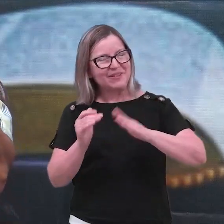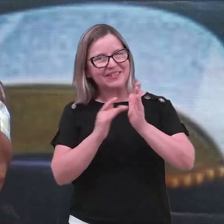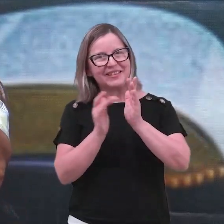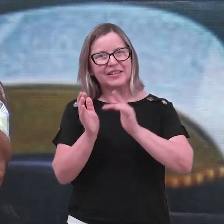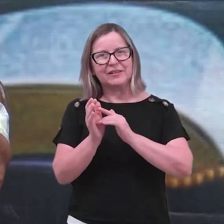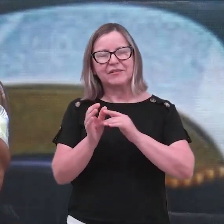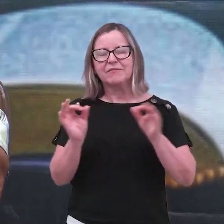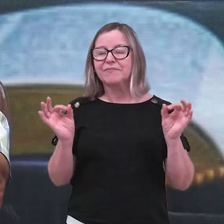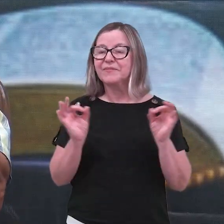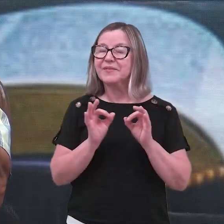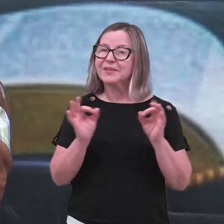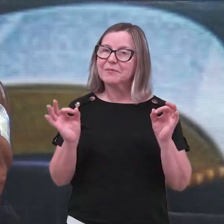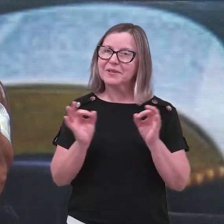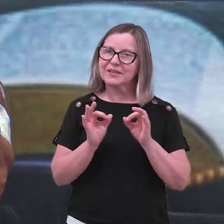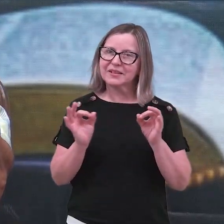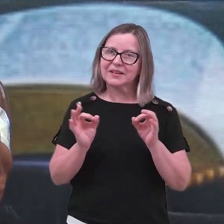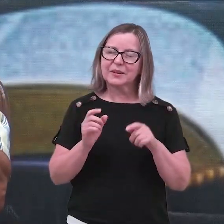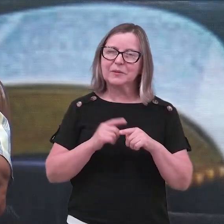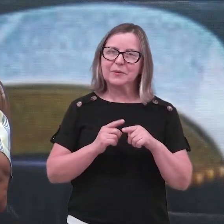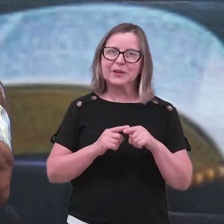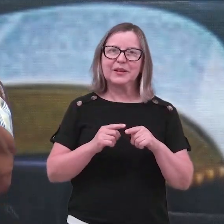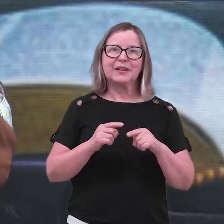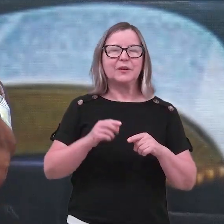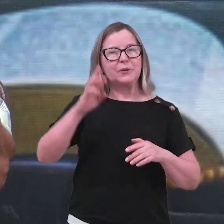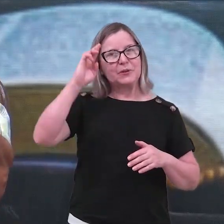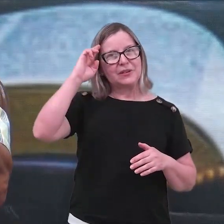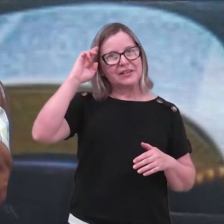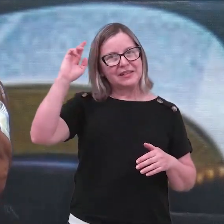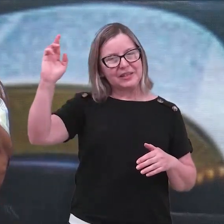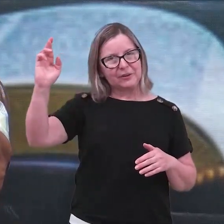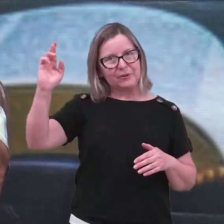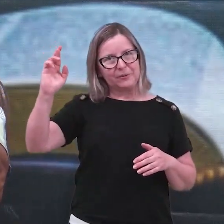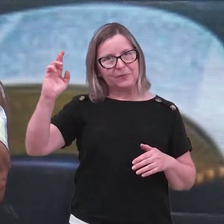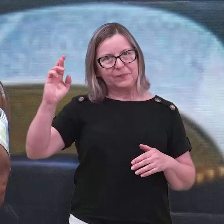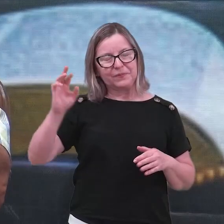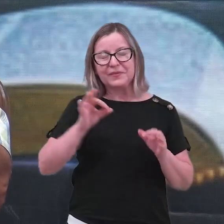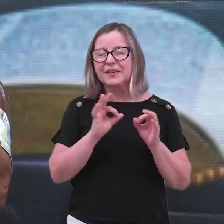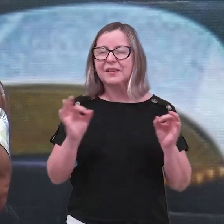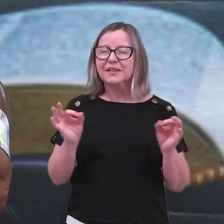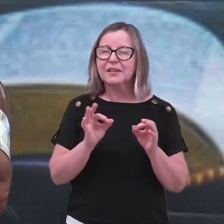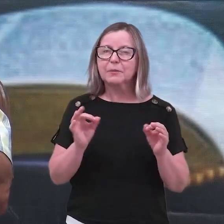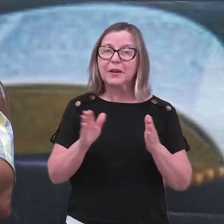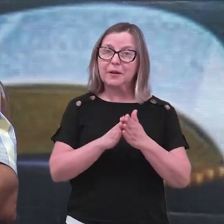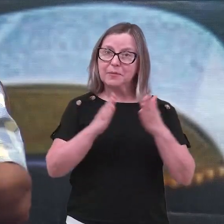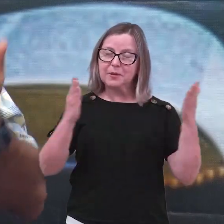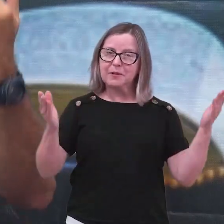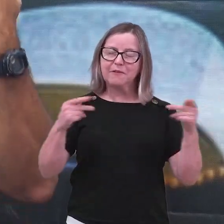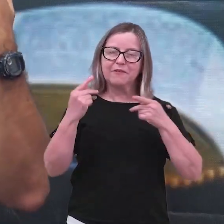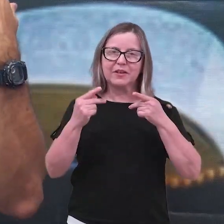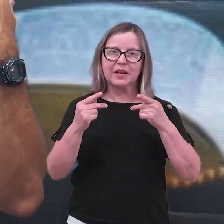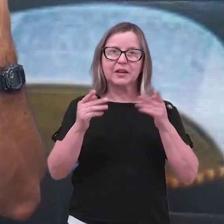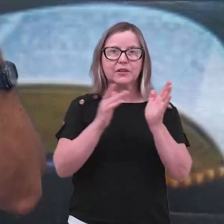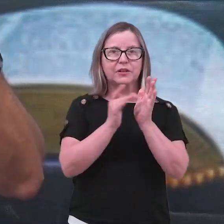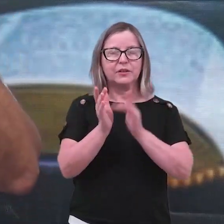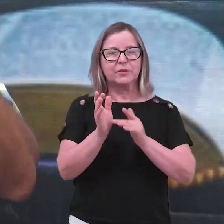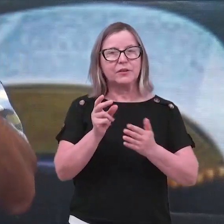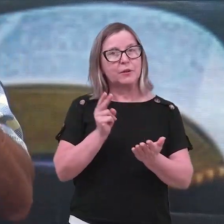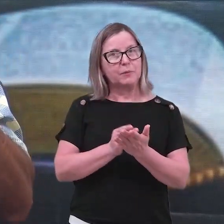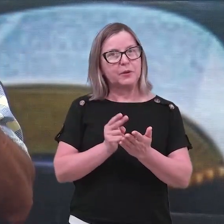a simplicidade, porque ele é simples. A Bíblia diz que Jesus Cristo é o mesmo